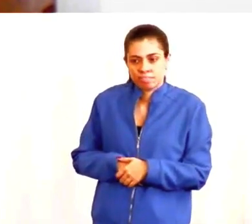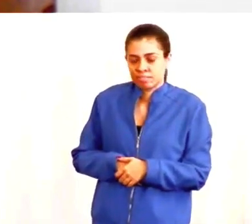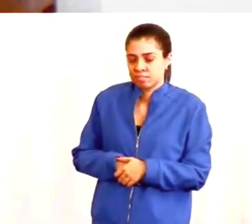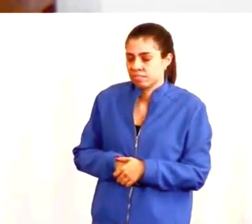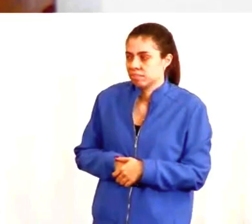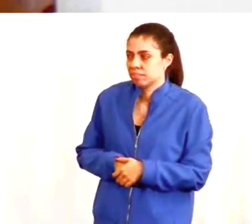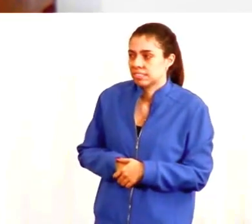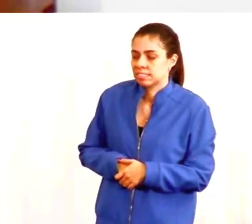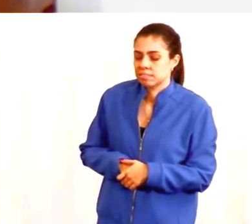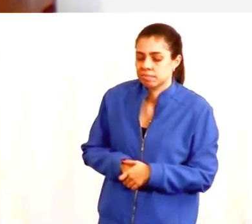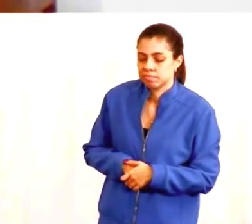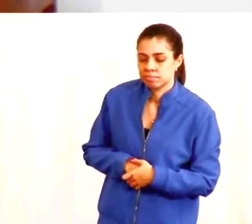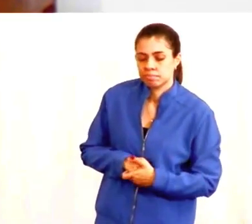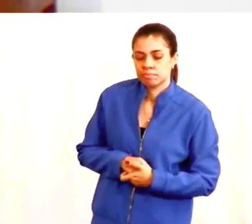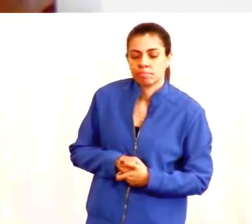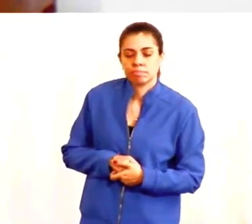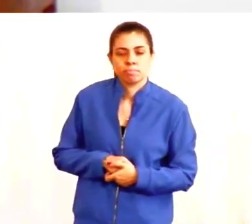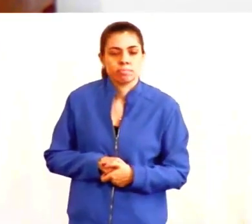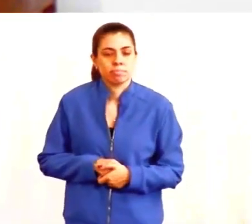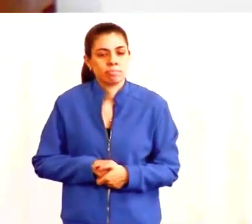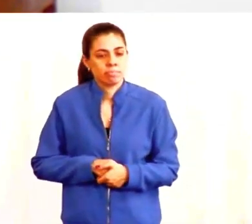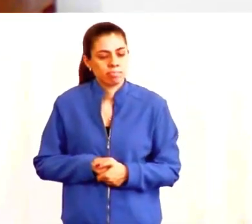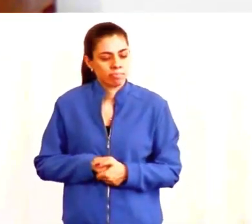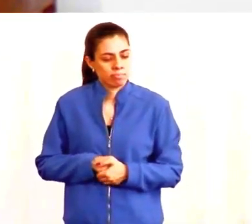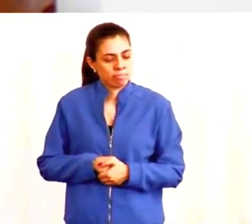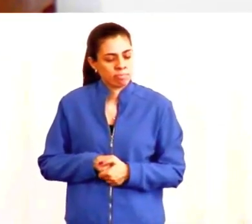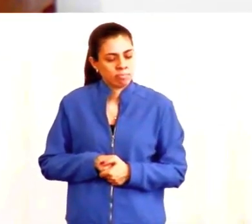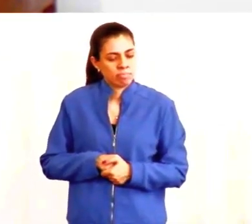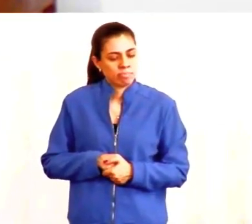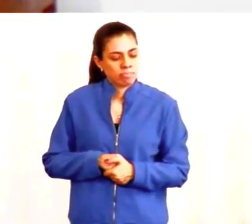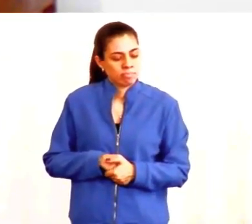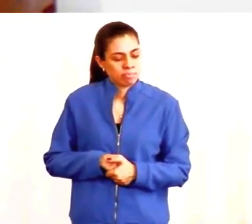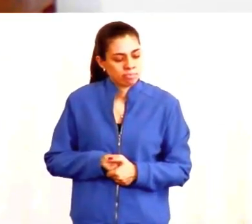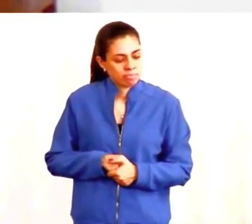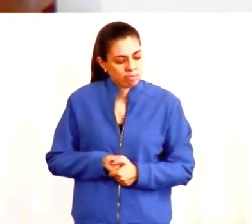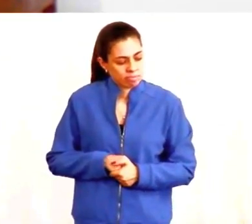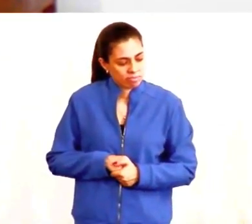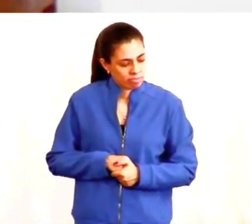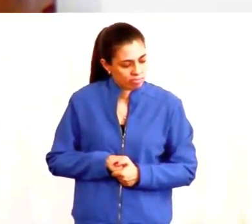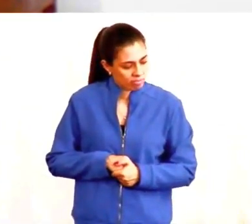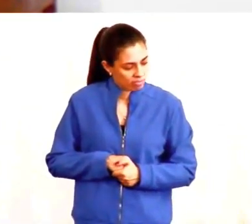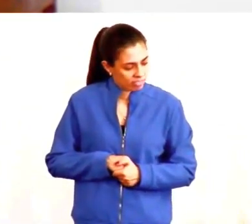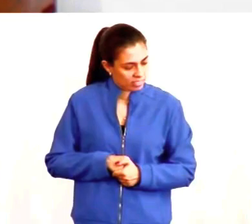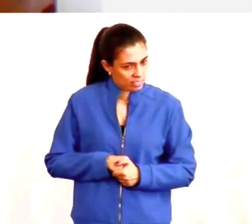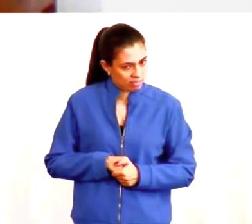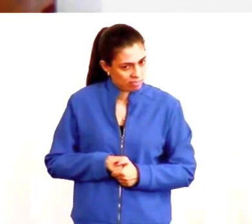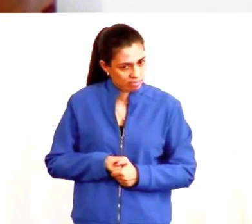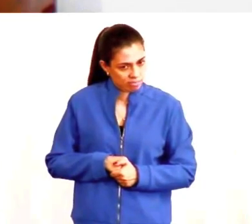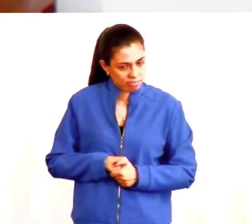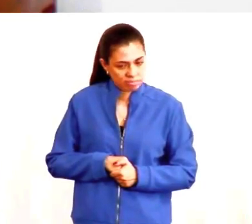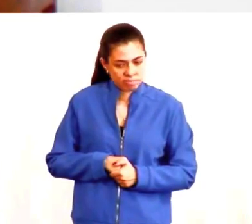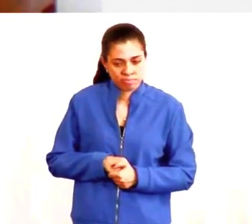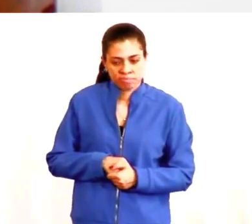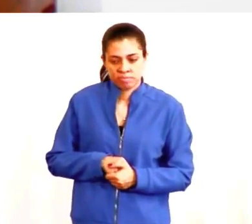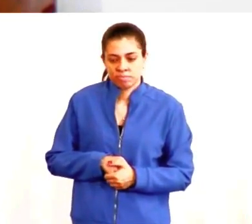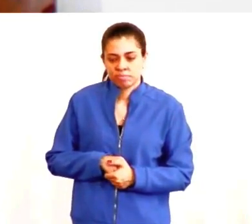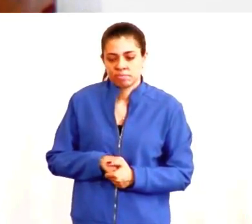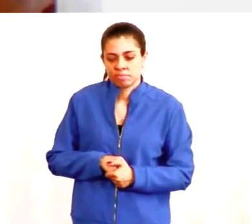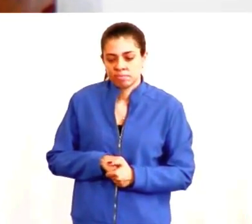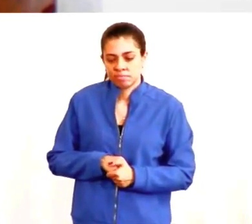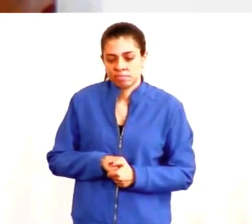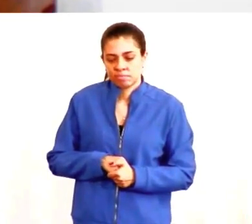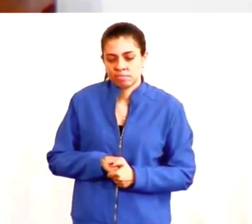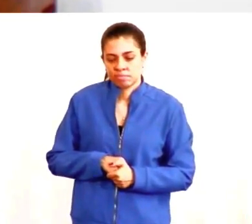da Inglaterra, ele se colocou à disposição para fazer missão naqueles lugares. E um homem disse para ele, tentando impedi-lo de